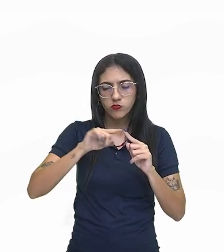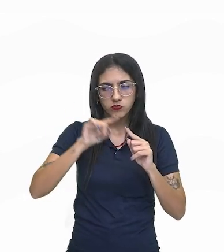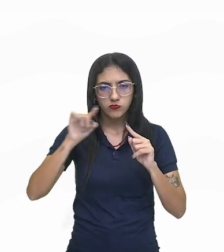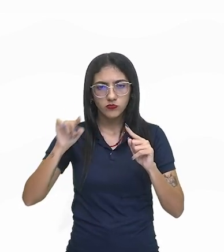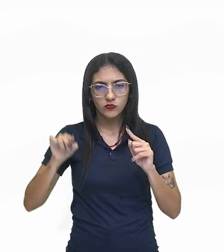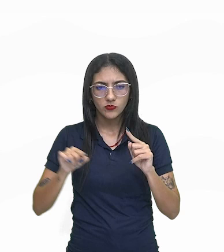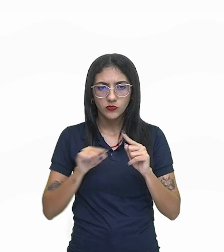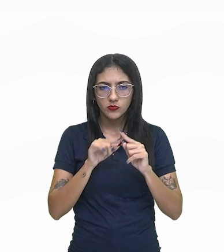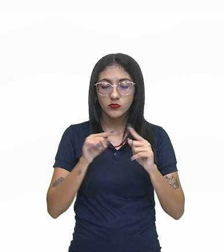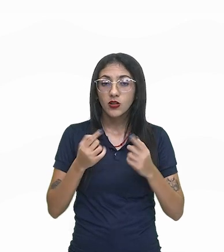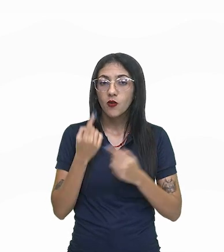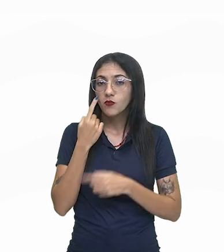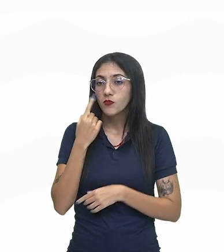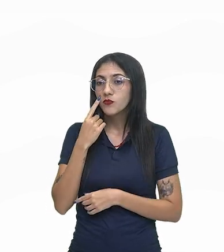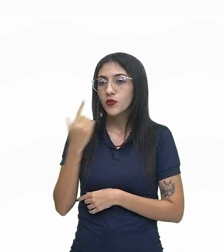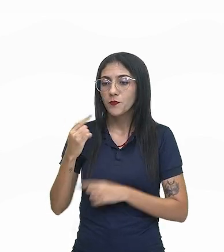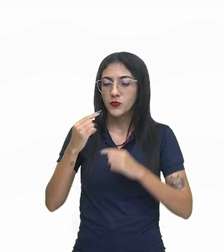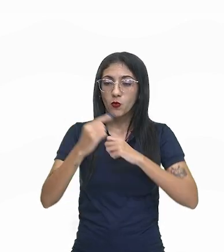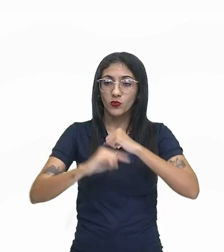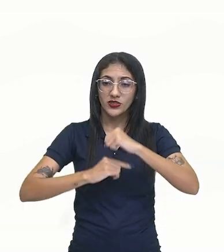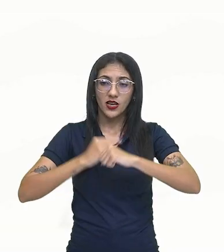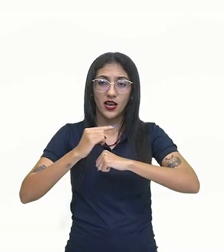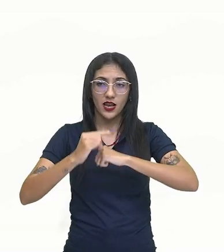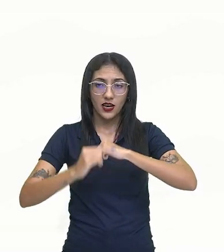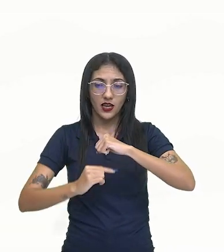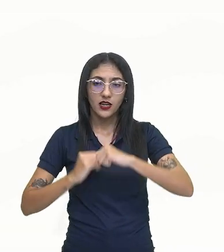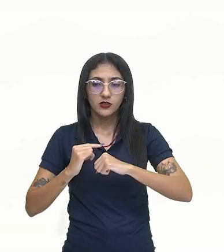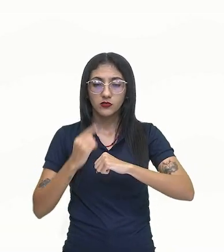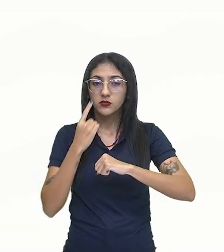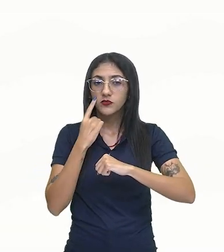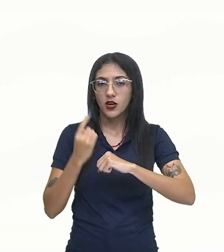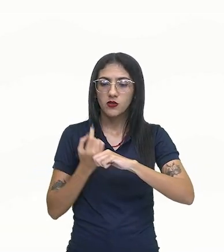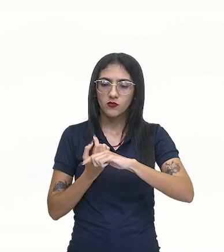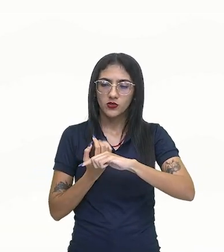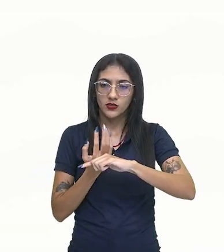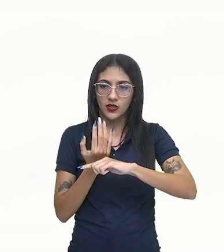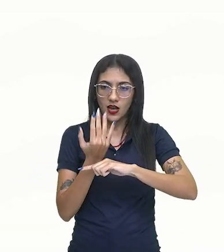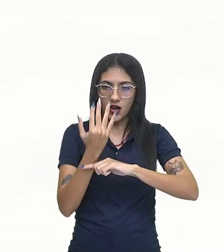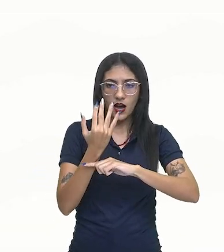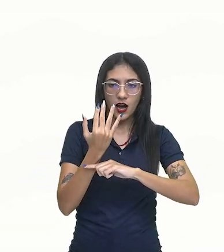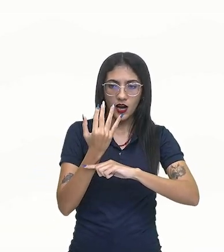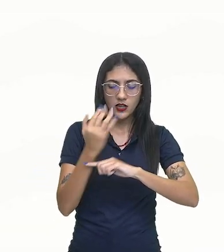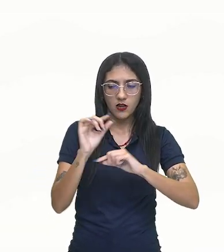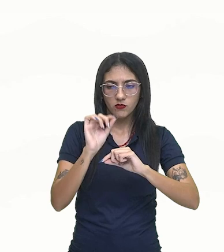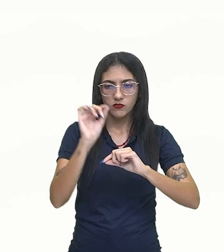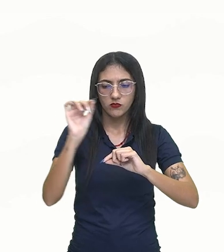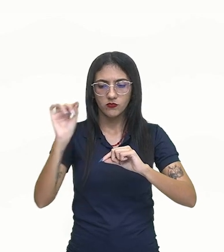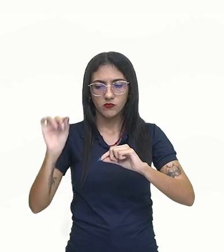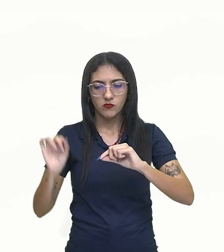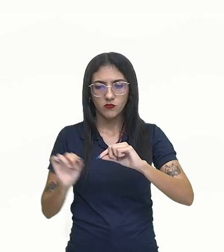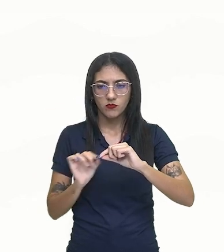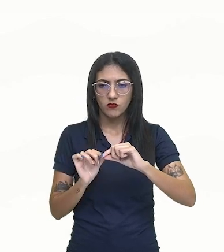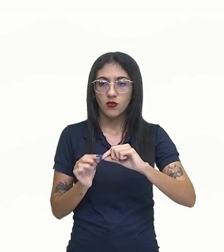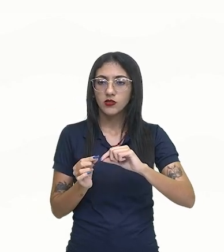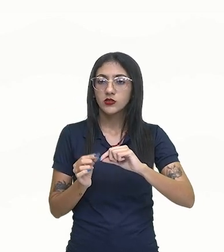aí que os elétrons vão retornar, né, sempre para o mesmo local onde eles foram liberados, né,